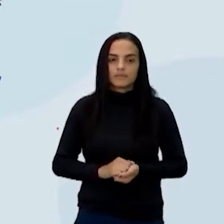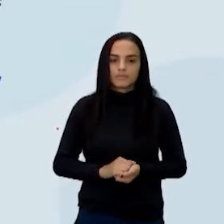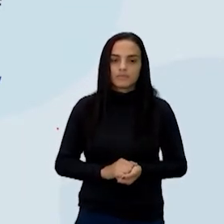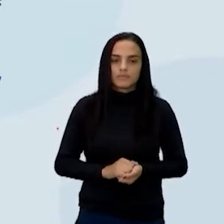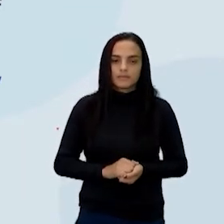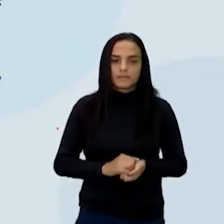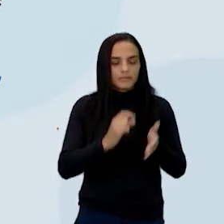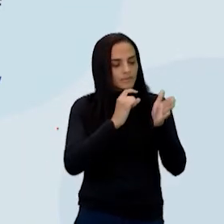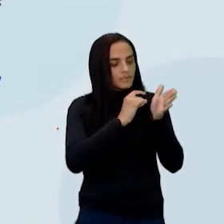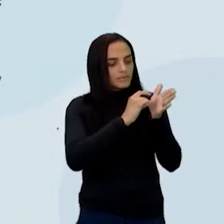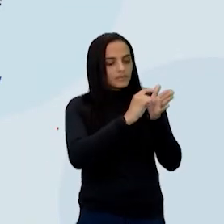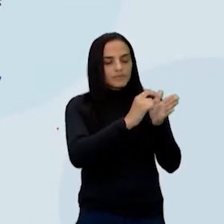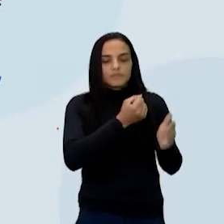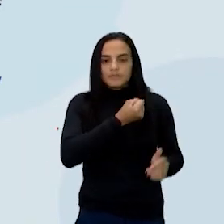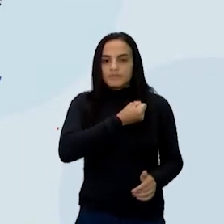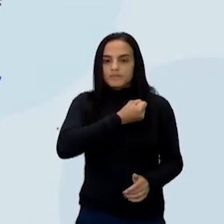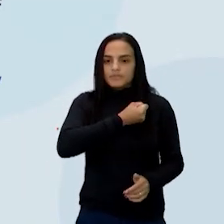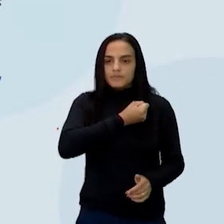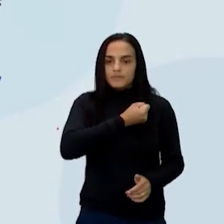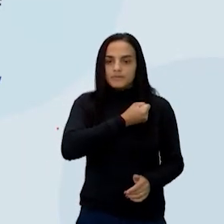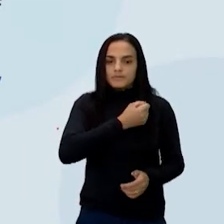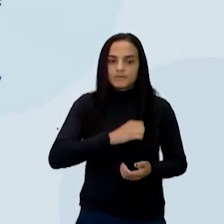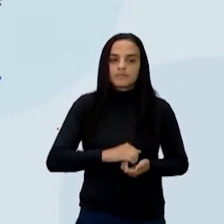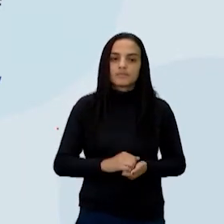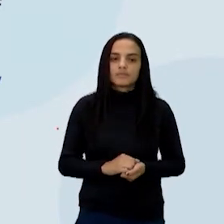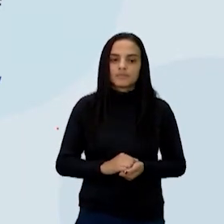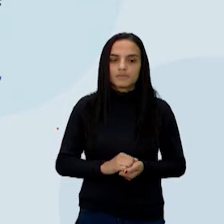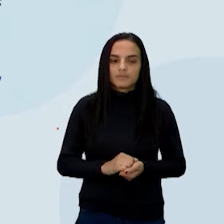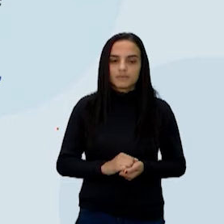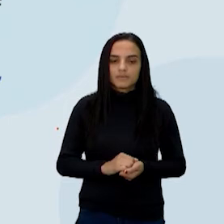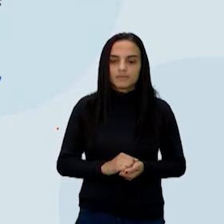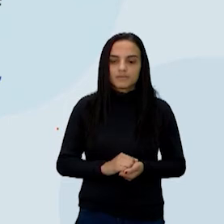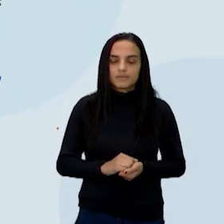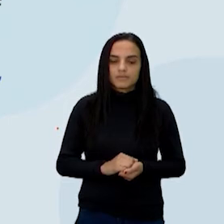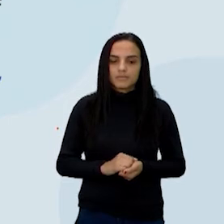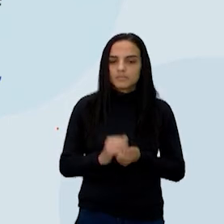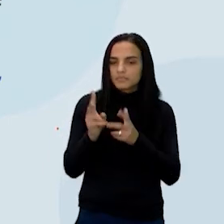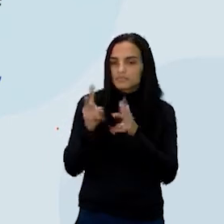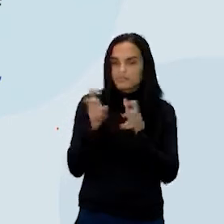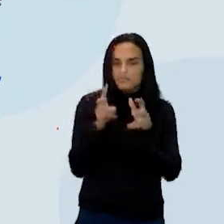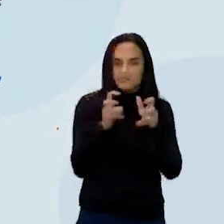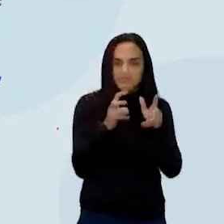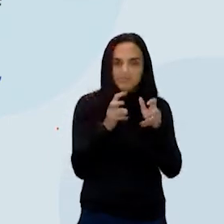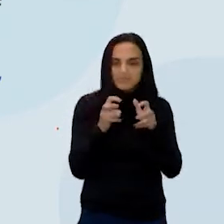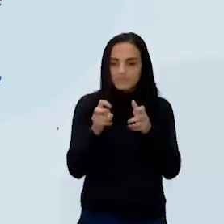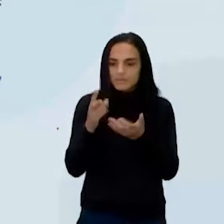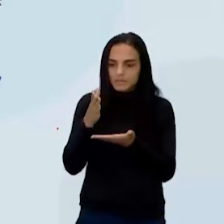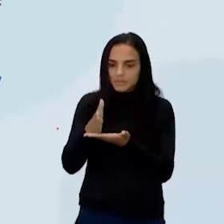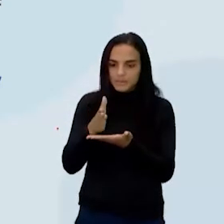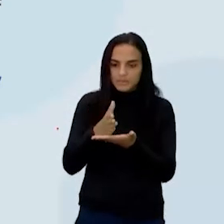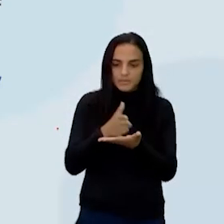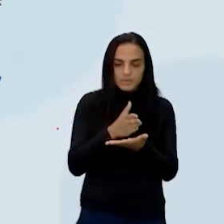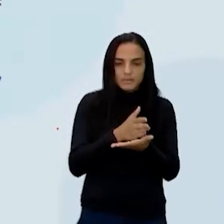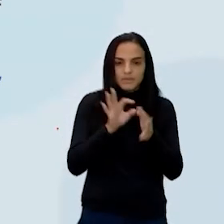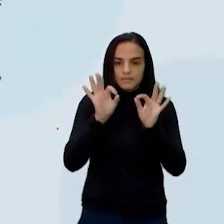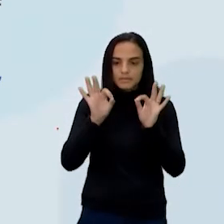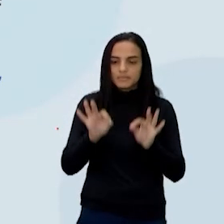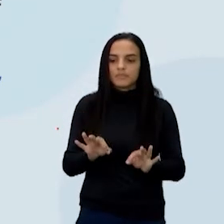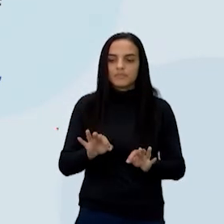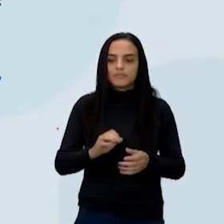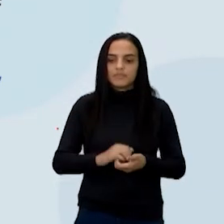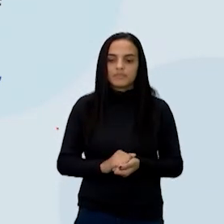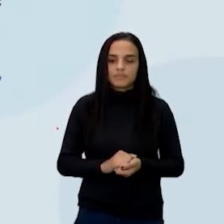ó, da mesma cor em que eu grifei as sentenças lá, ó. Perceba que está exatamente na ordem, ó. A sentença que